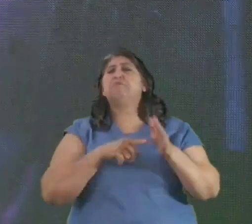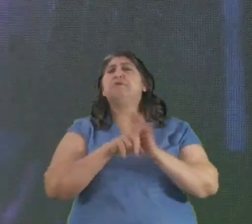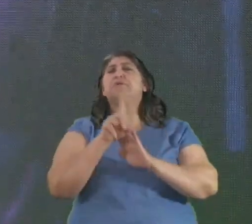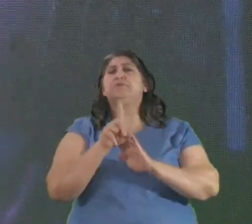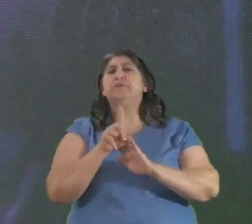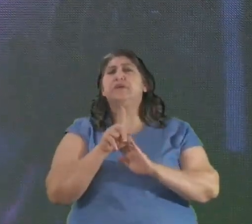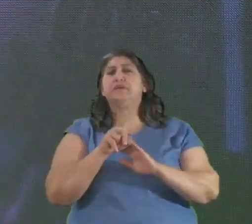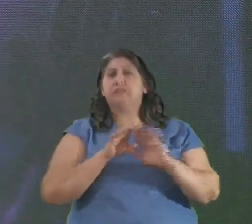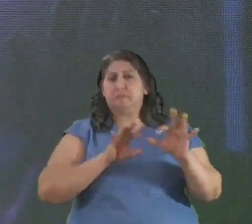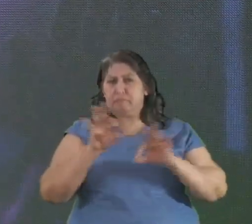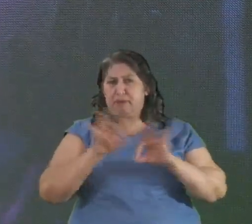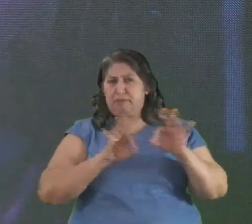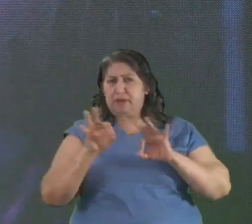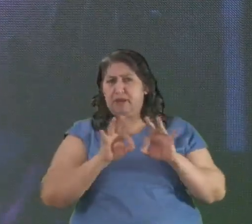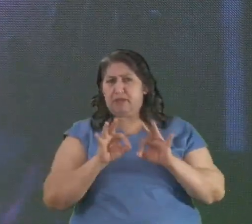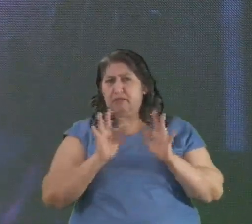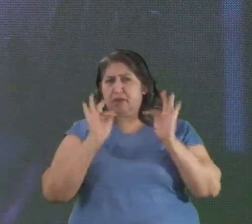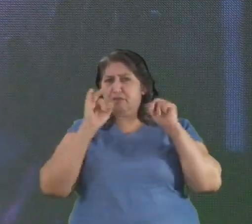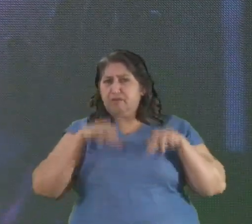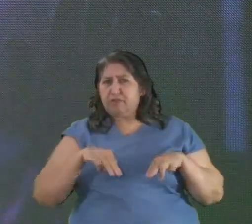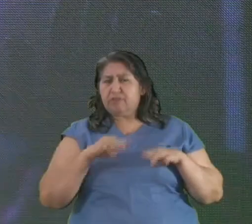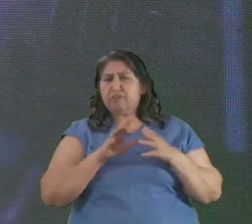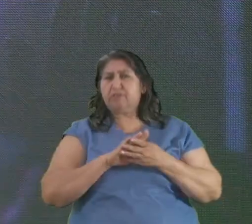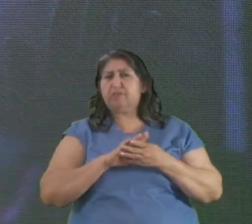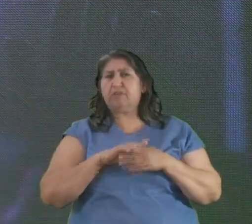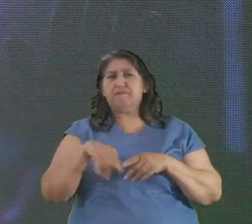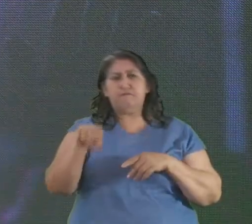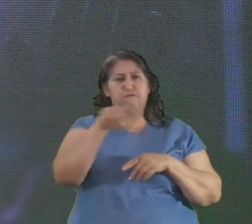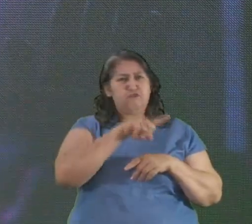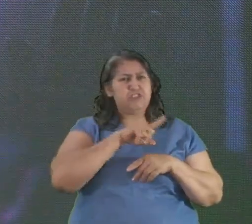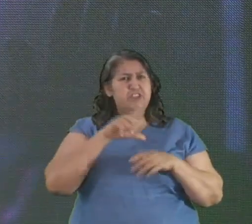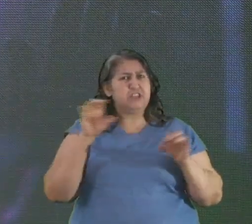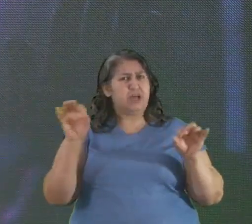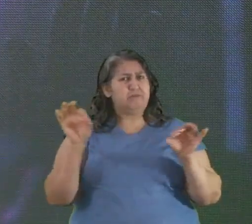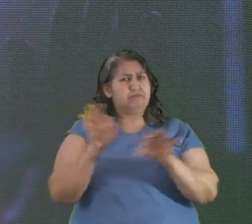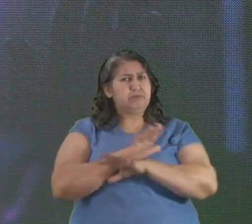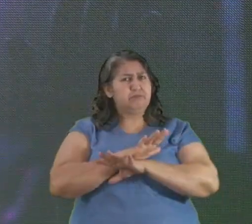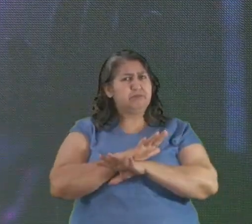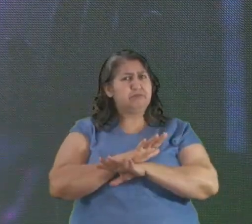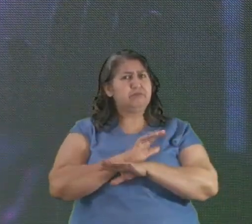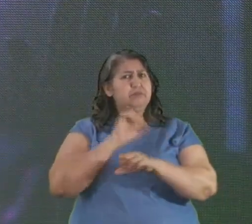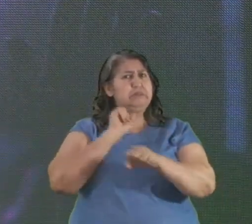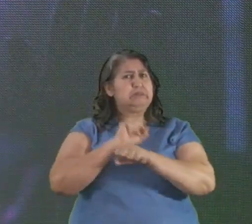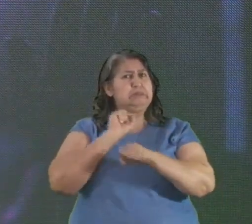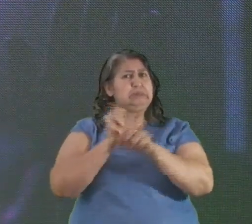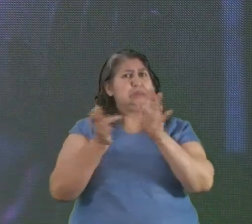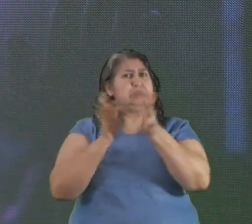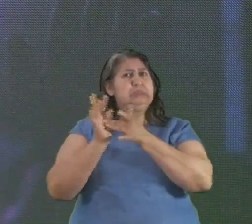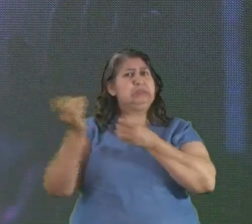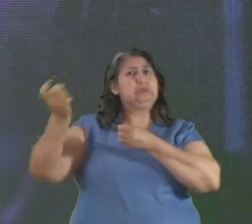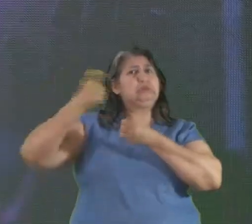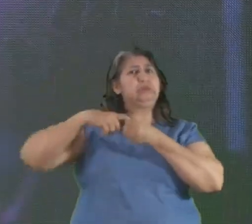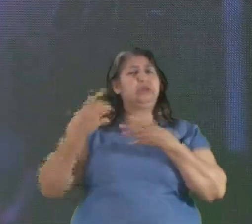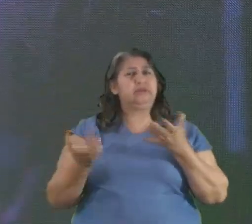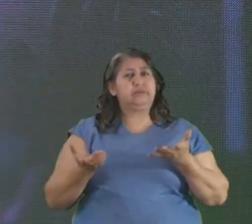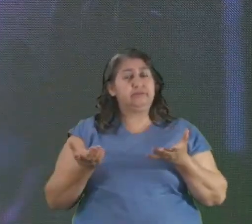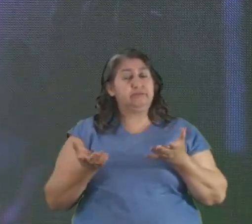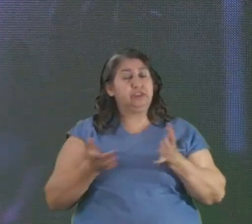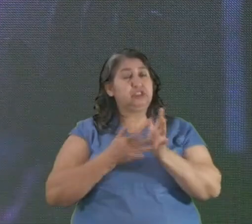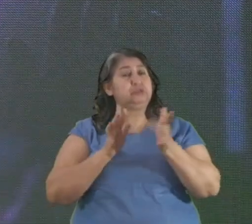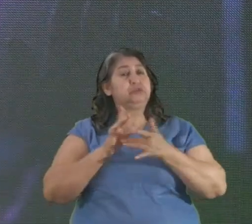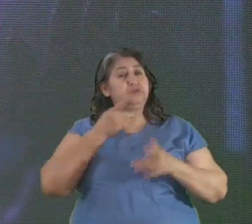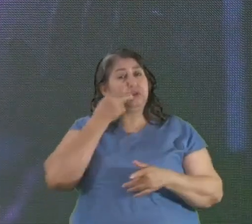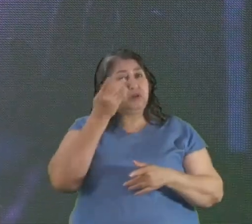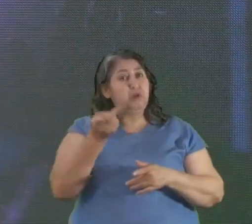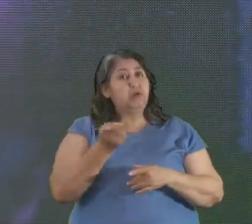nos preparando para o fim? Você está preparado para o fim? Jesus disse: